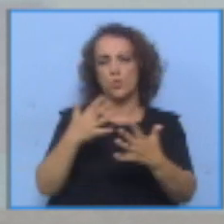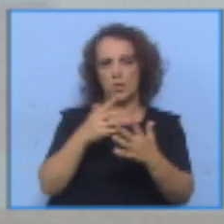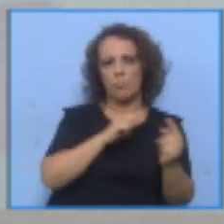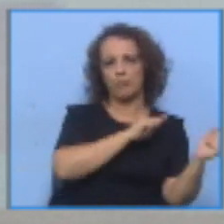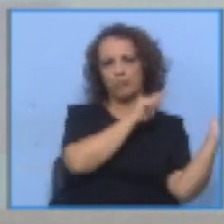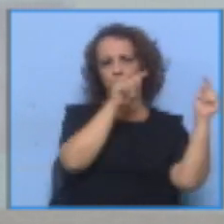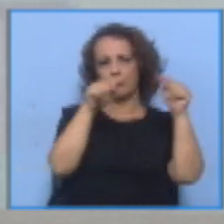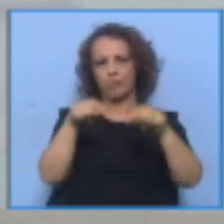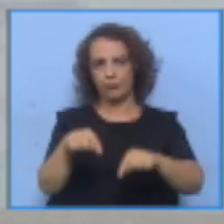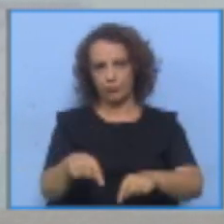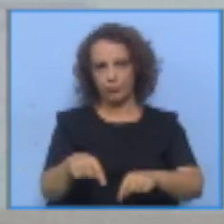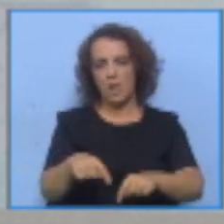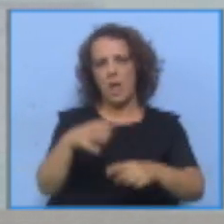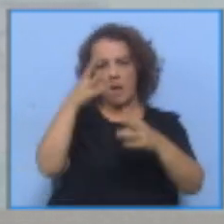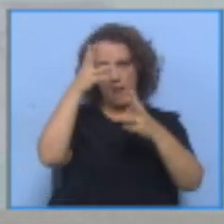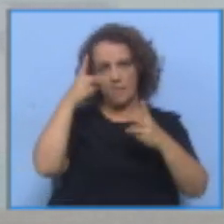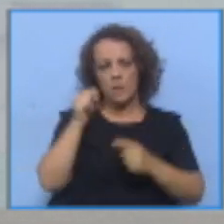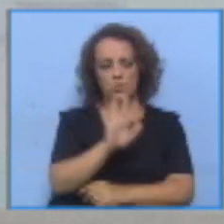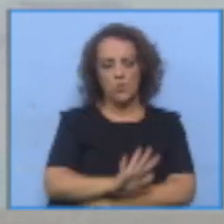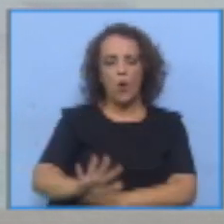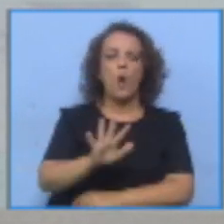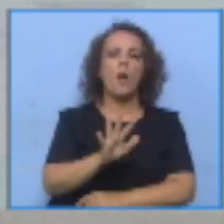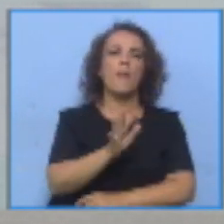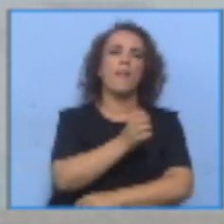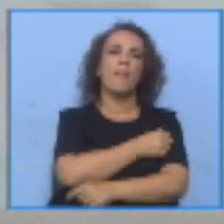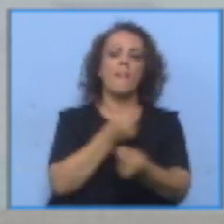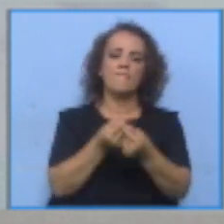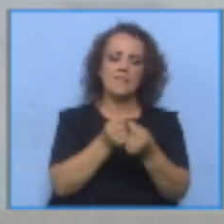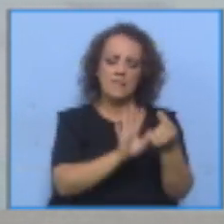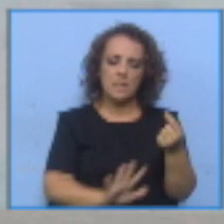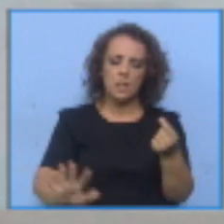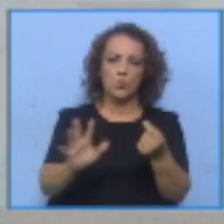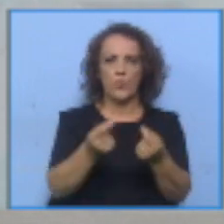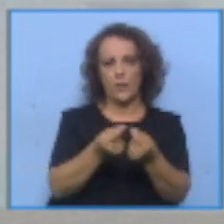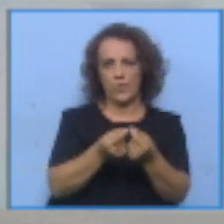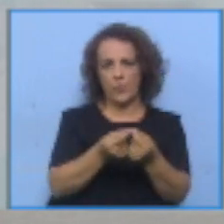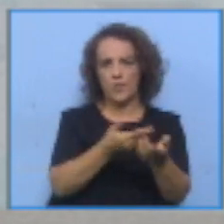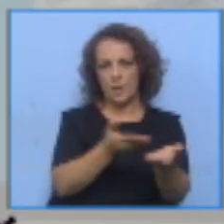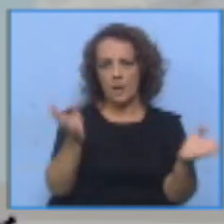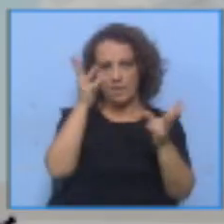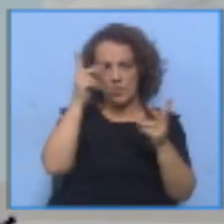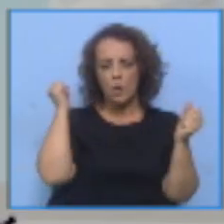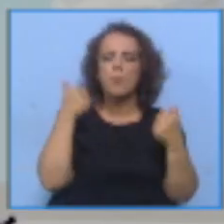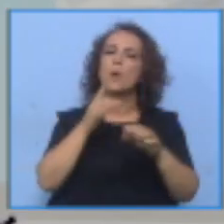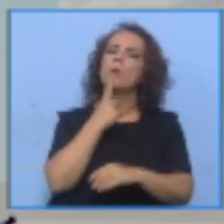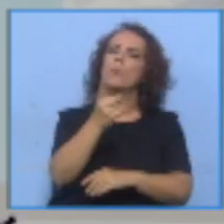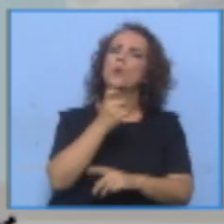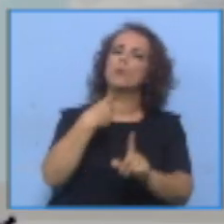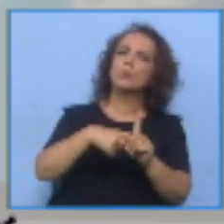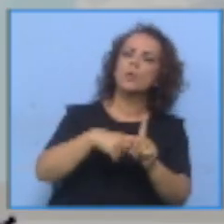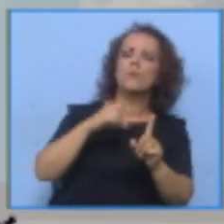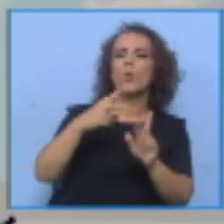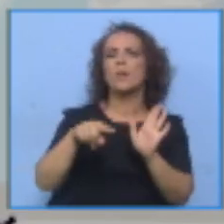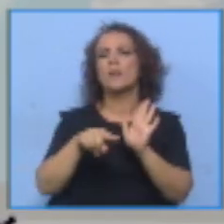de territórios que pertencem à Amazónia, ou muito vizinhos que têm a relação com a Amazónia. Será um fator positivo ou negativo o facto do sínodo estar a